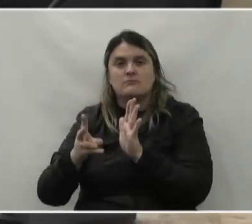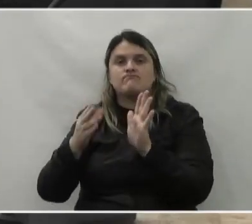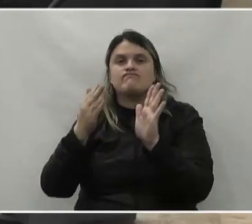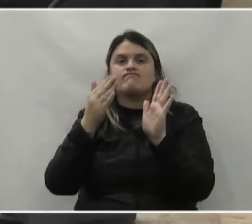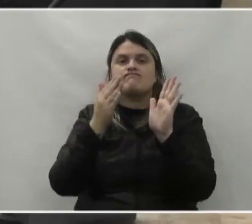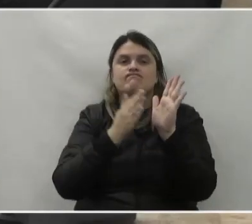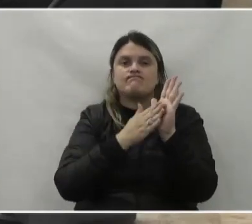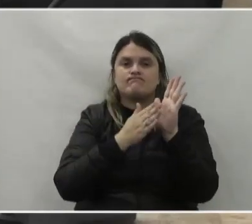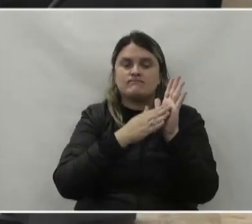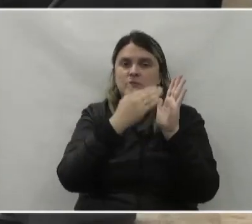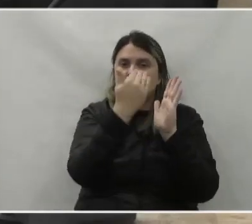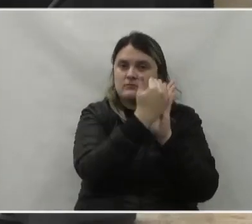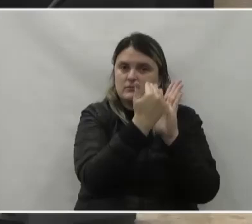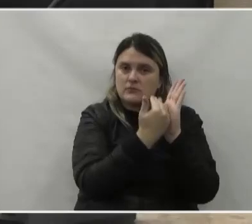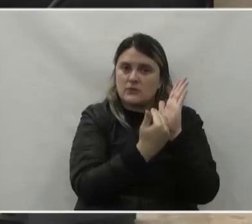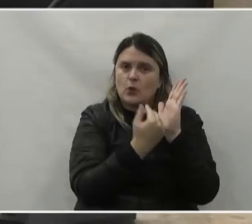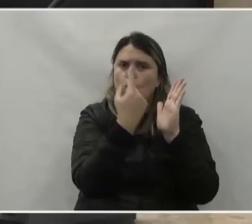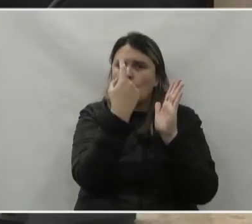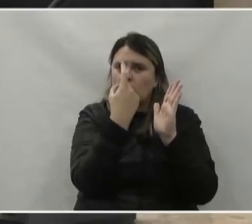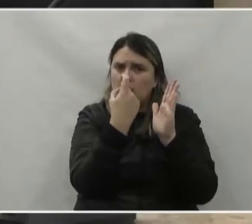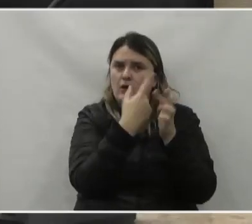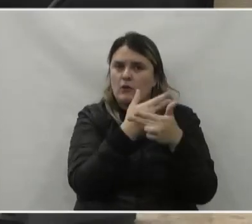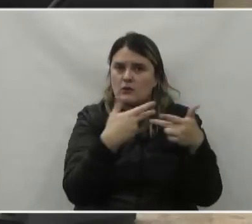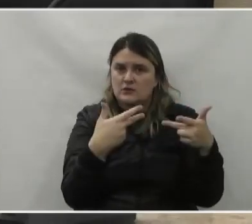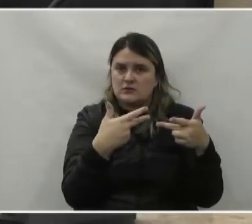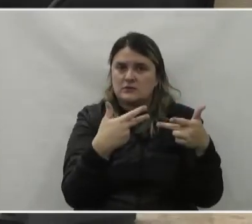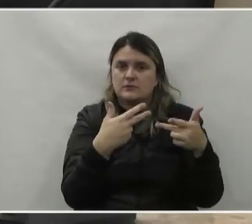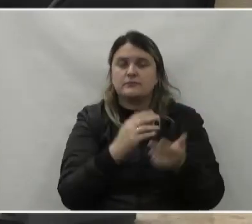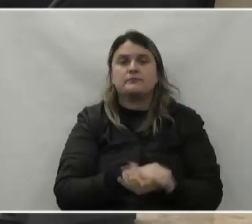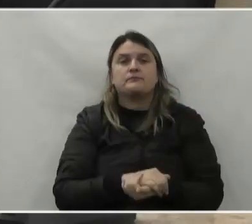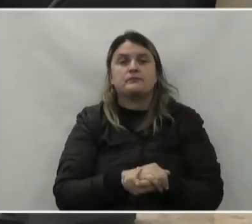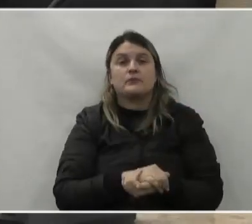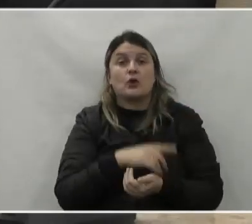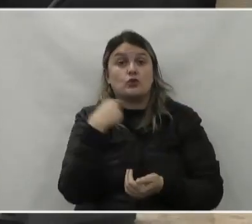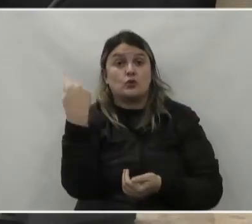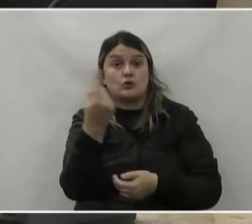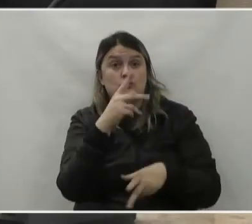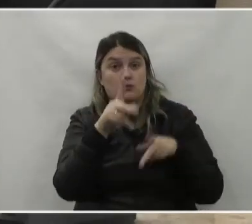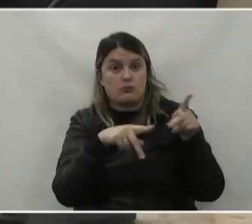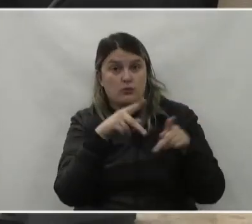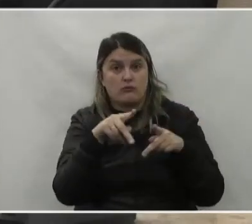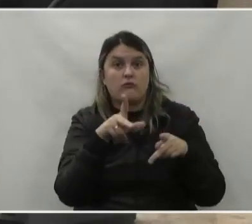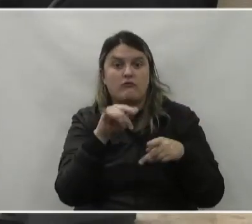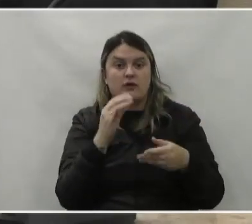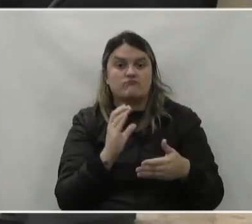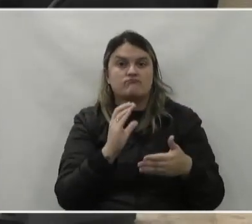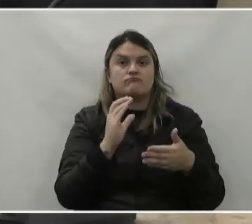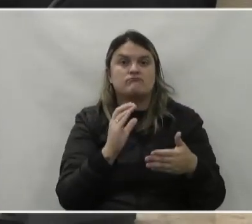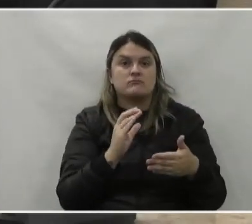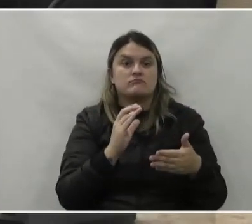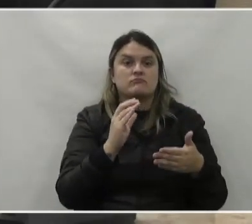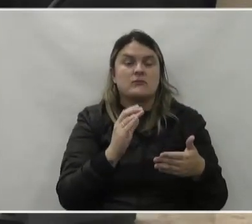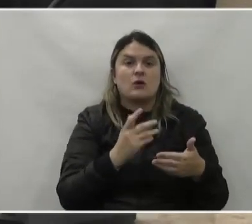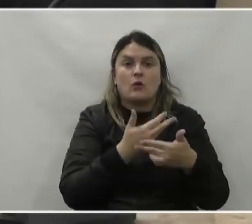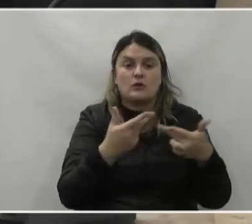pautei por uma única razão: a população vai ter benefício sem ser